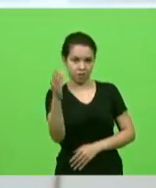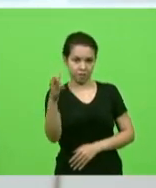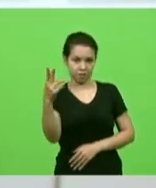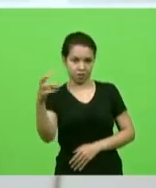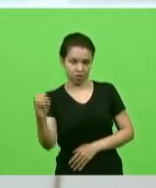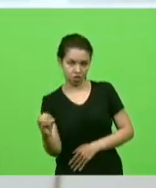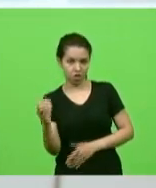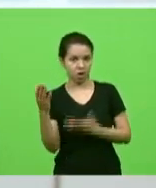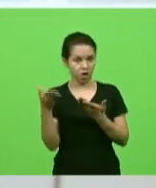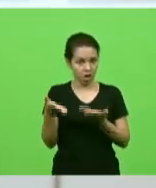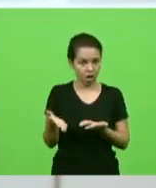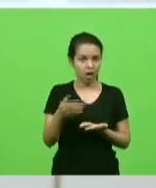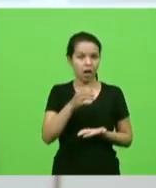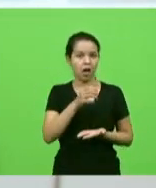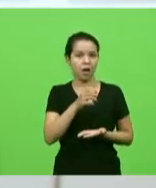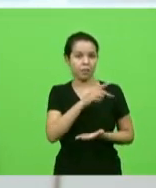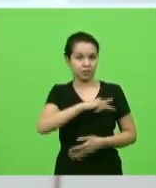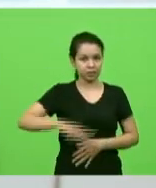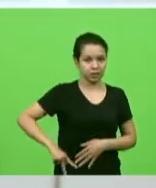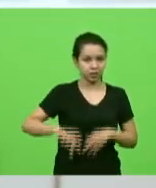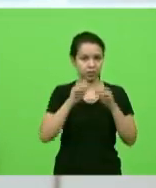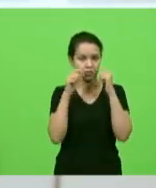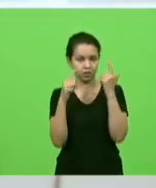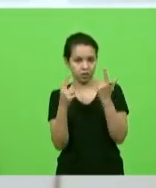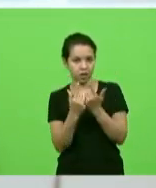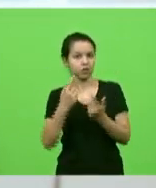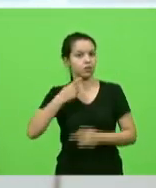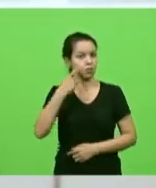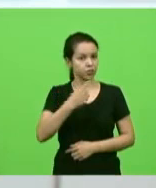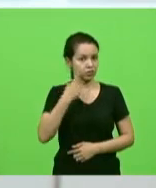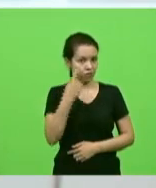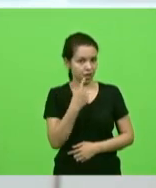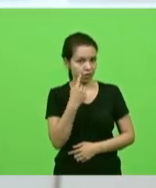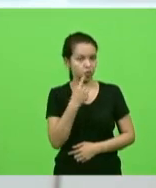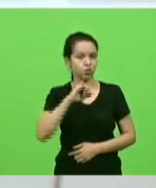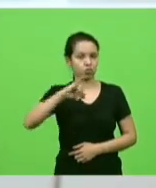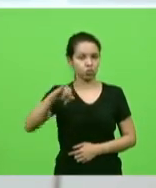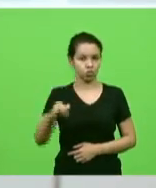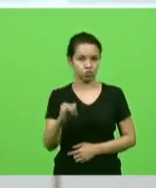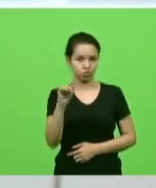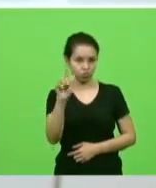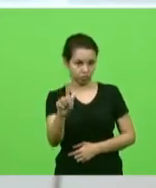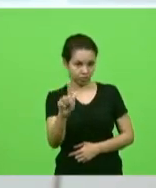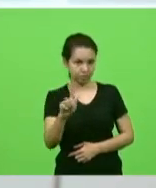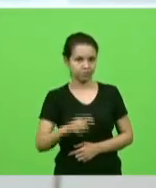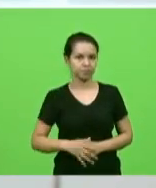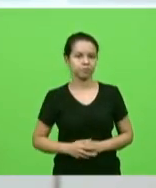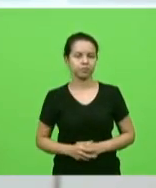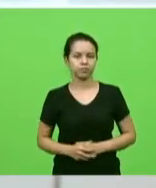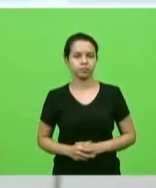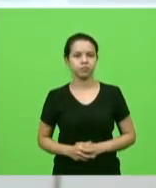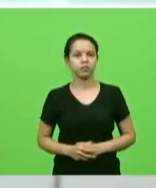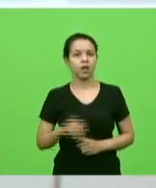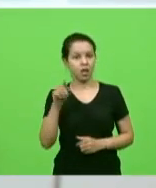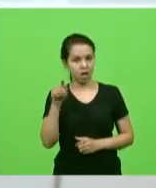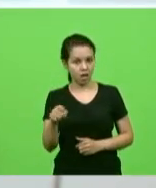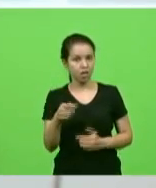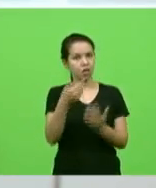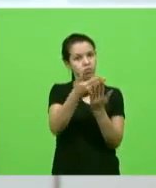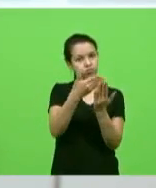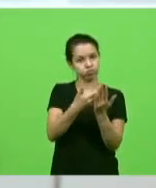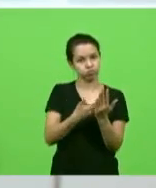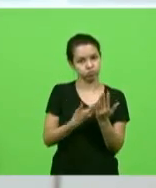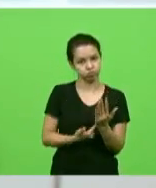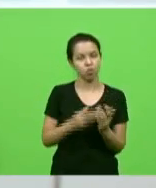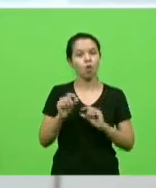então presidente da Assembleia Legislativa Excelentíssimo Senhor deputado estadual Júlio César Garcia delimita o conteúdo da denúncia